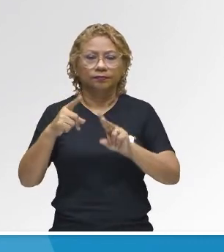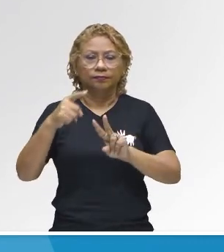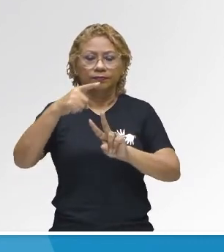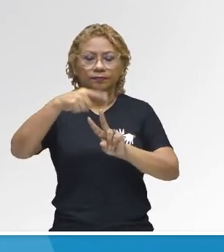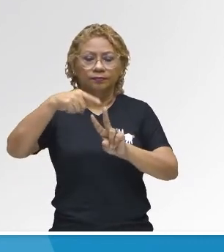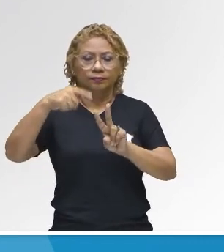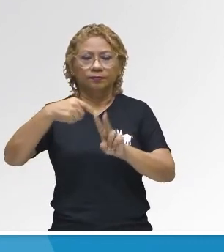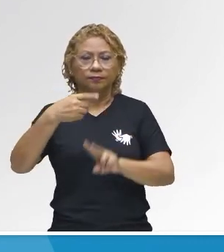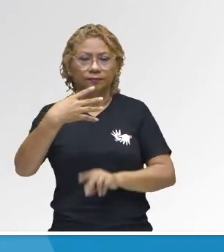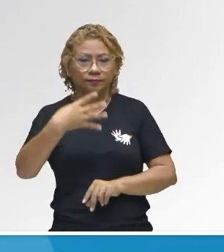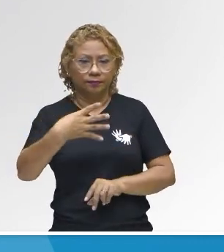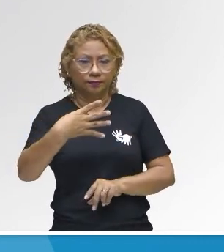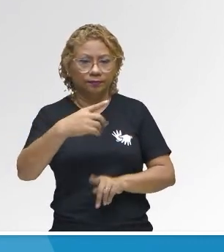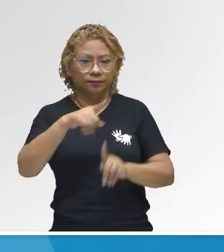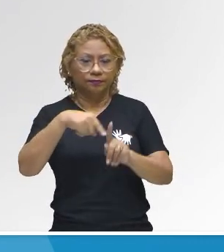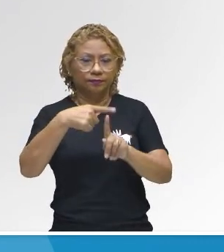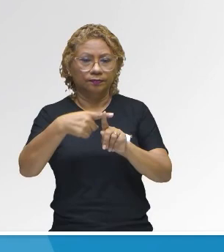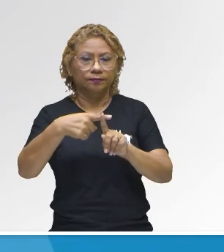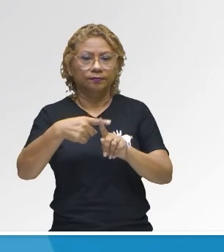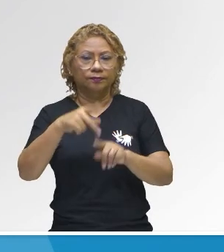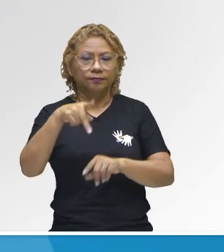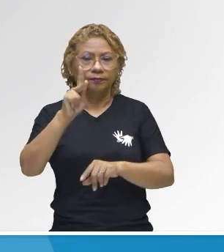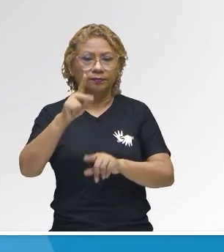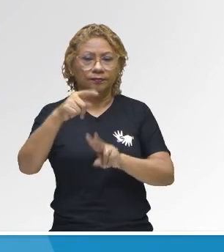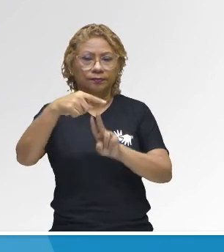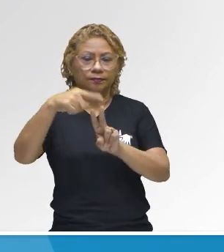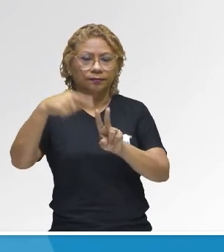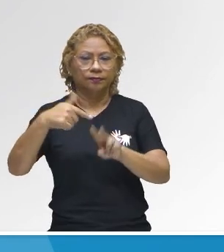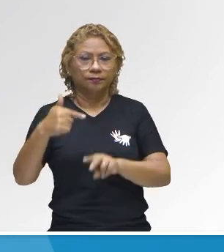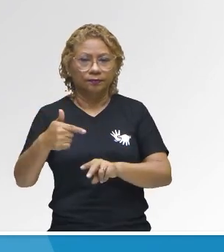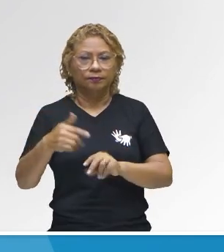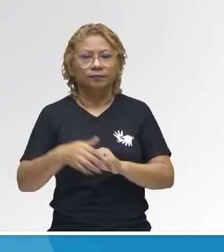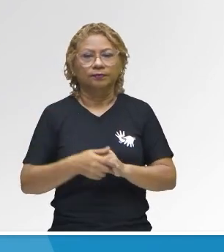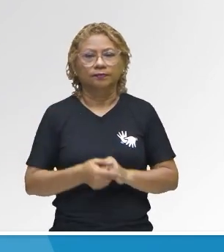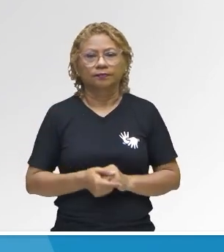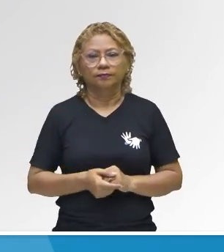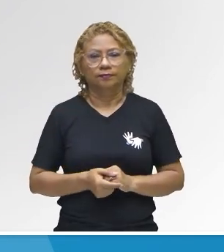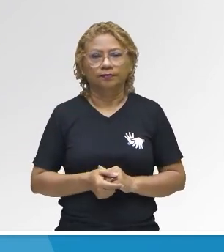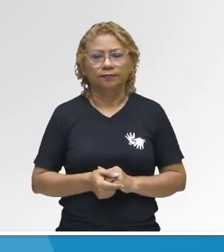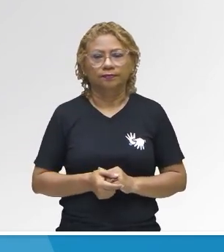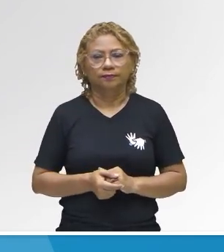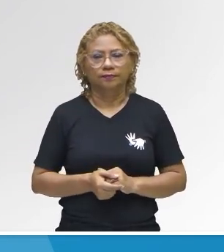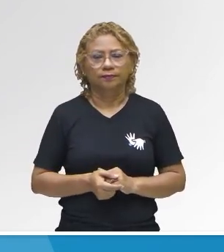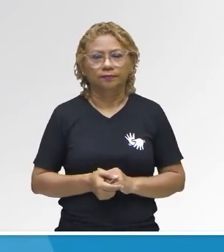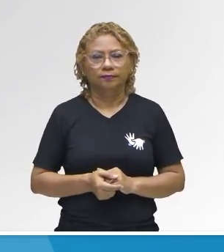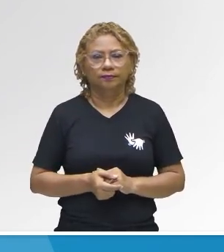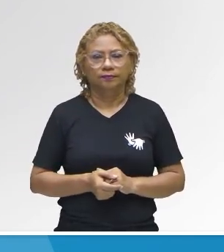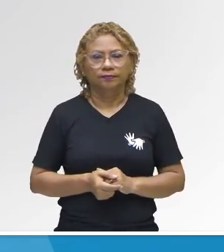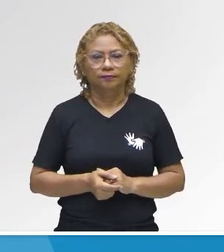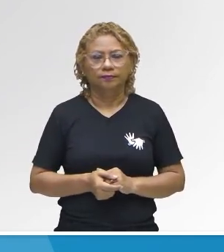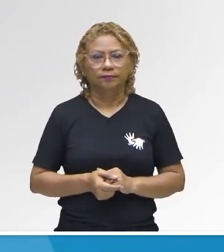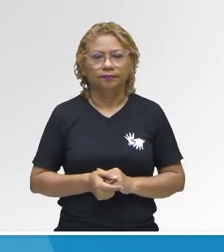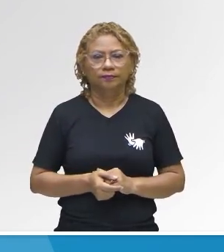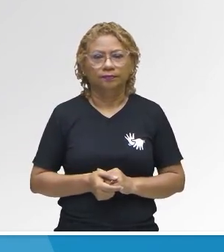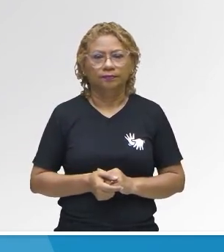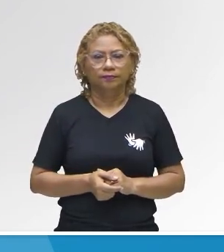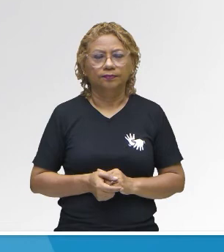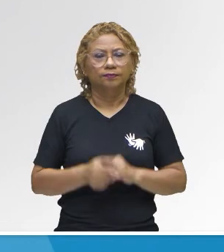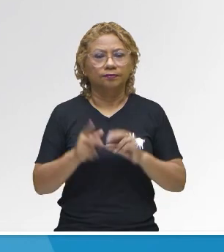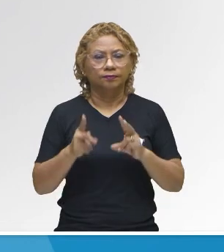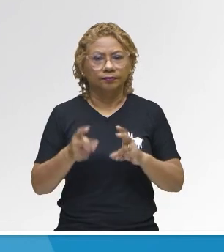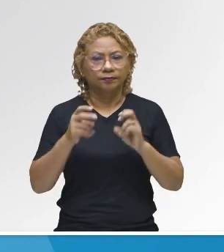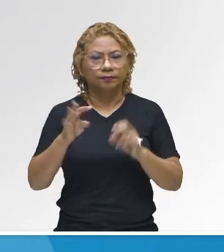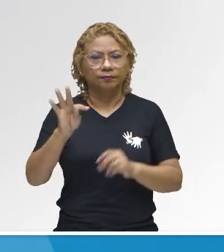Ou seja, esse vai ser o domínio desta função. O domínio da função tangente